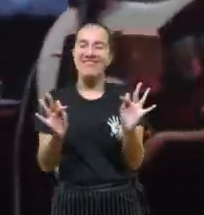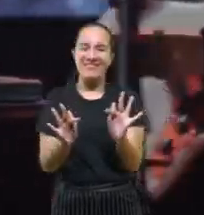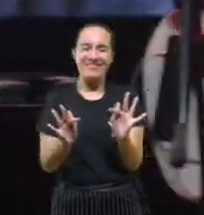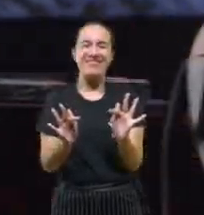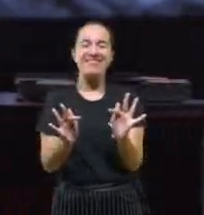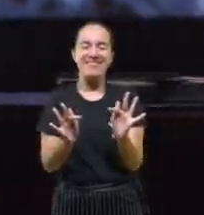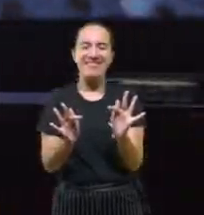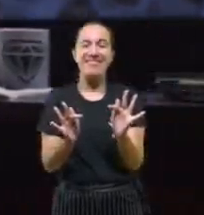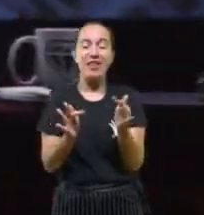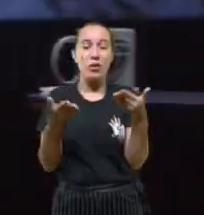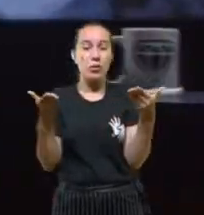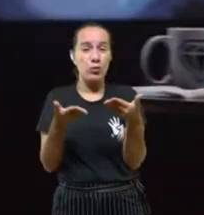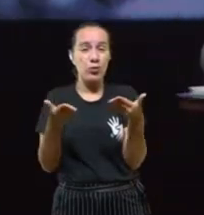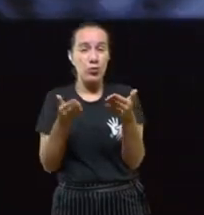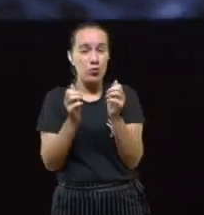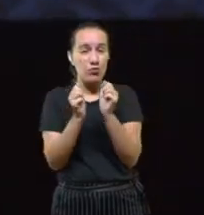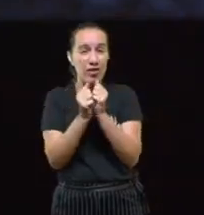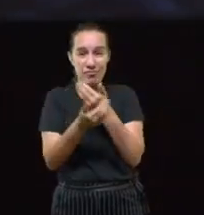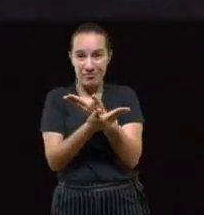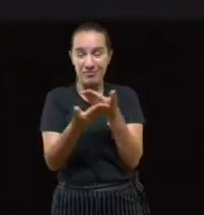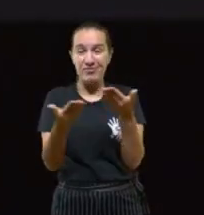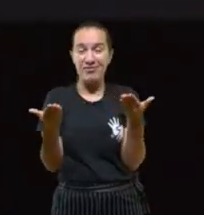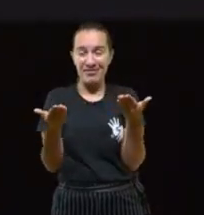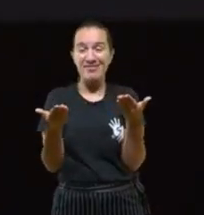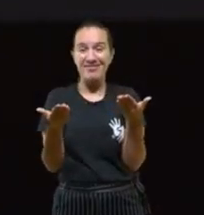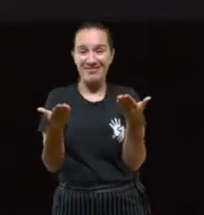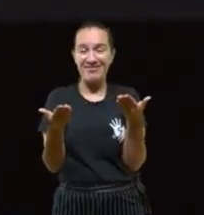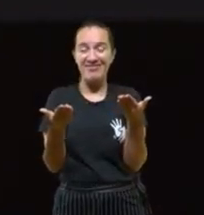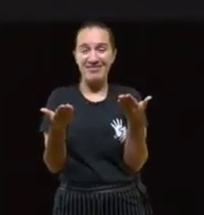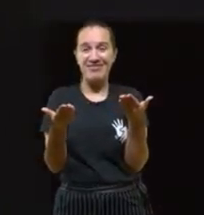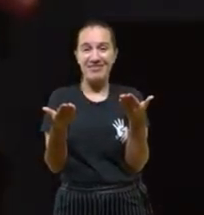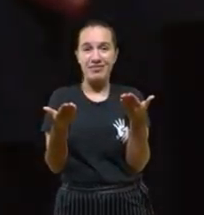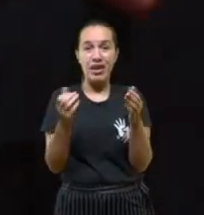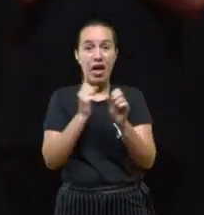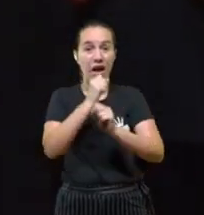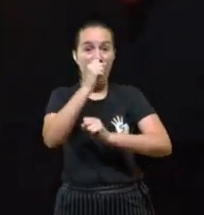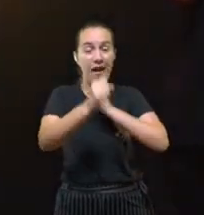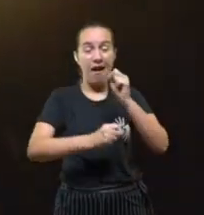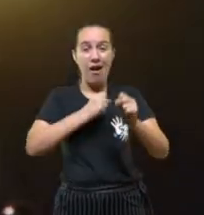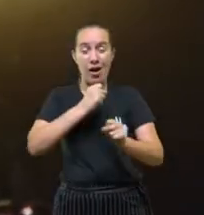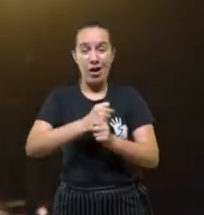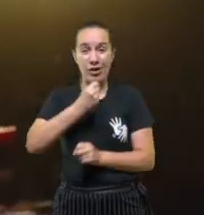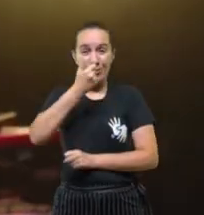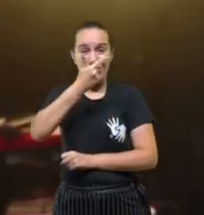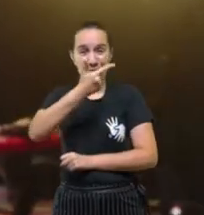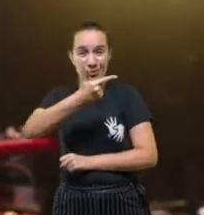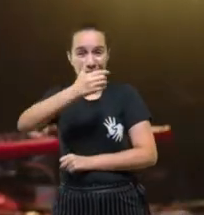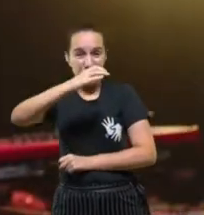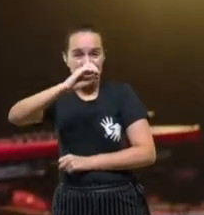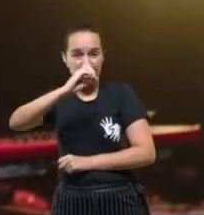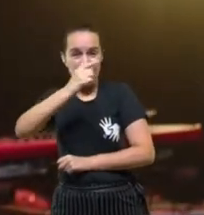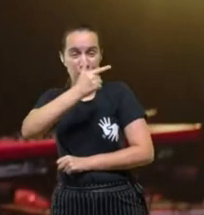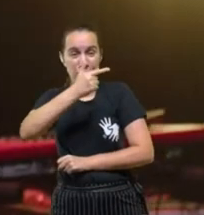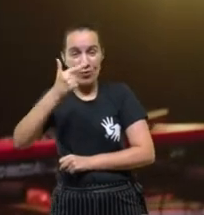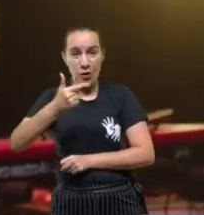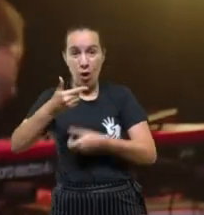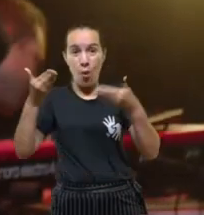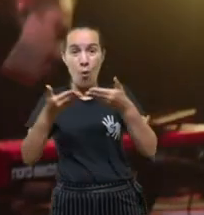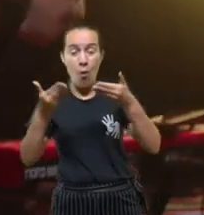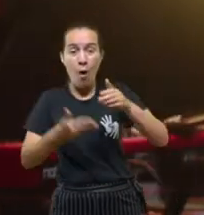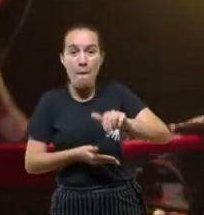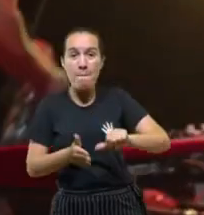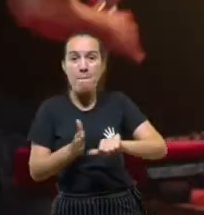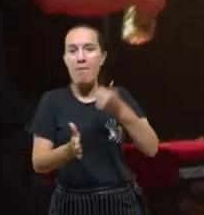É primeira vez que eu estou com vocês neste ano. E eu